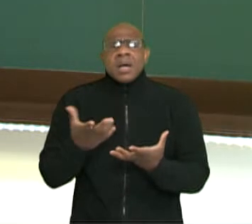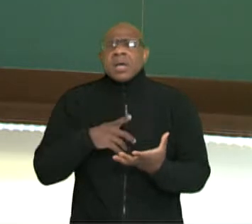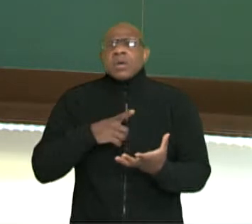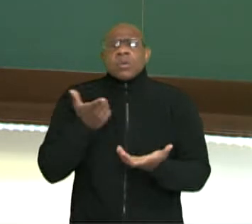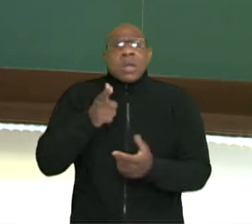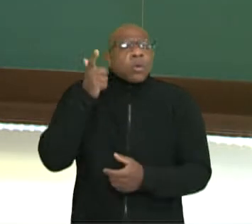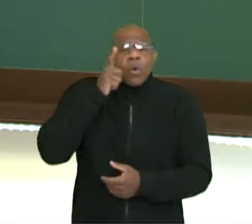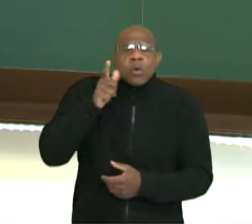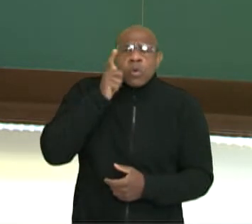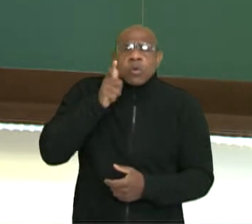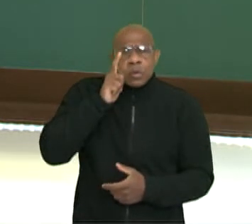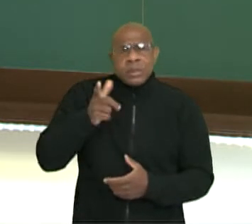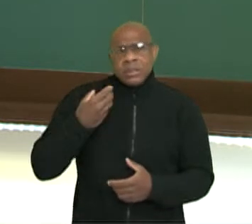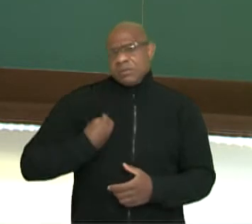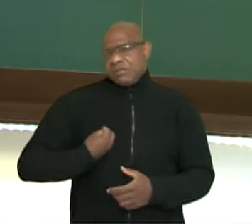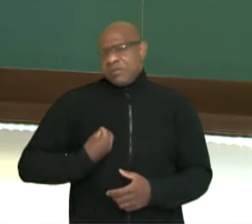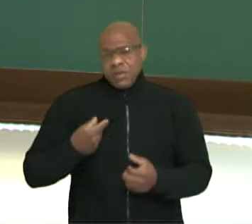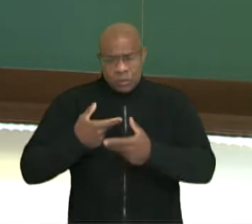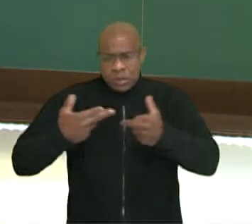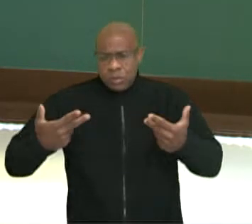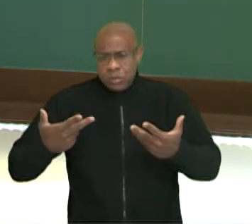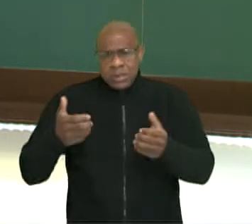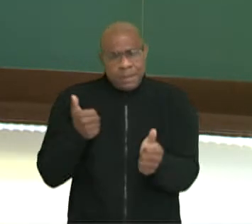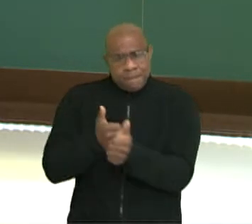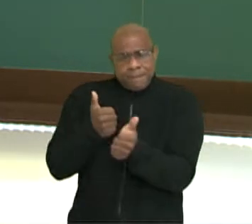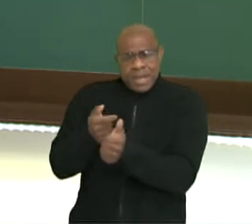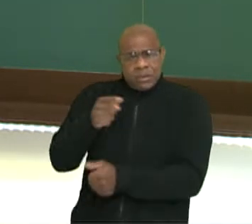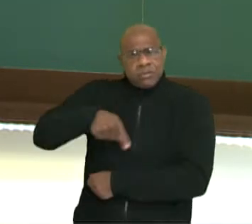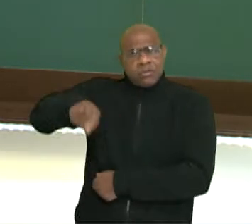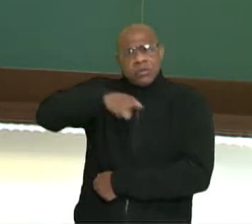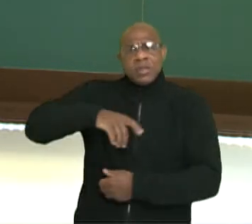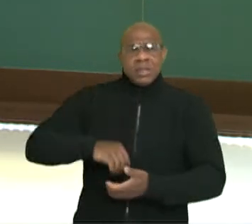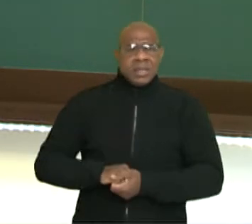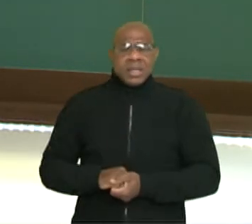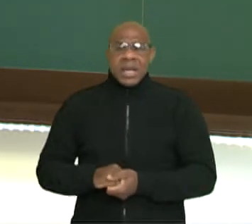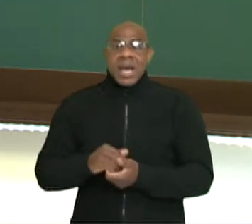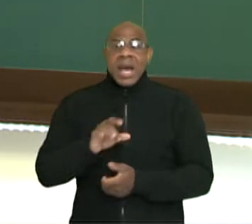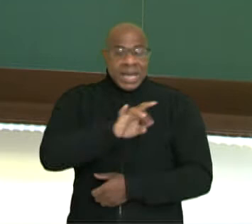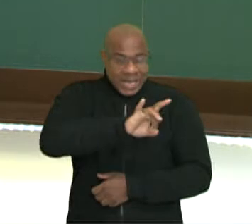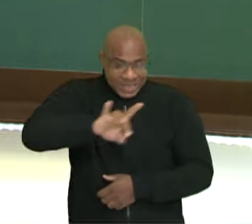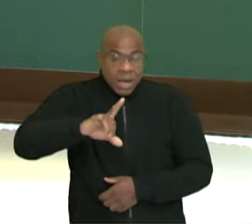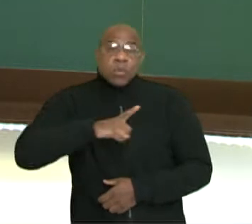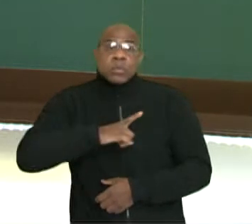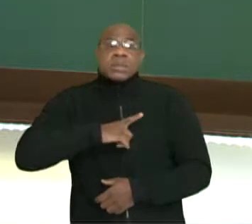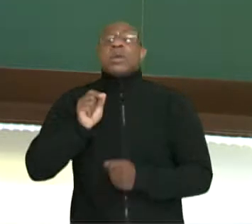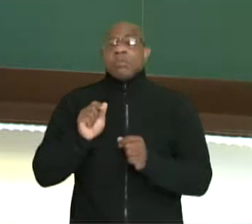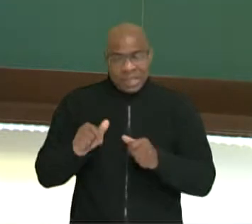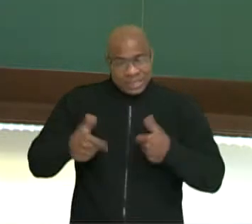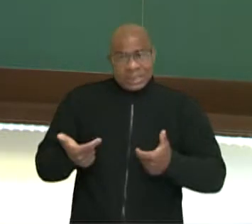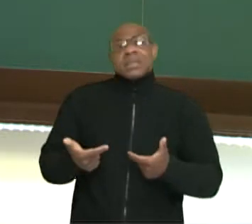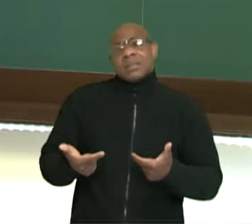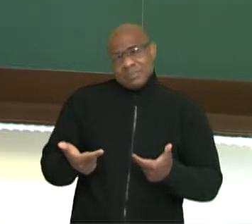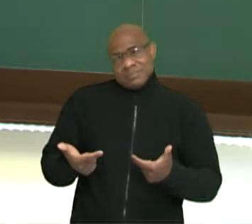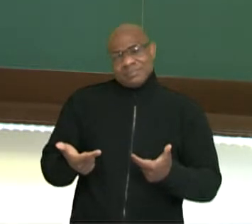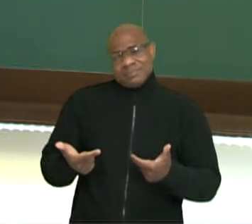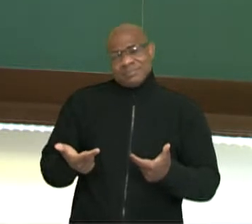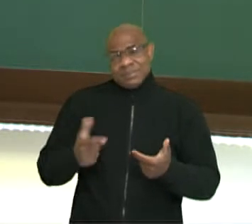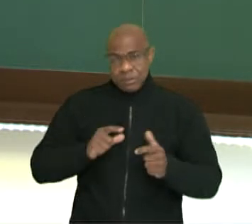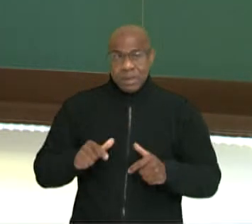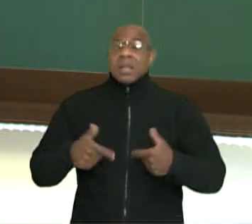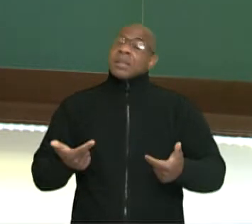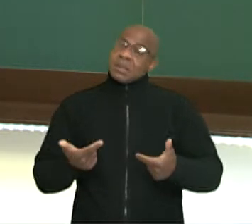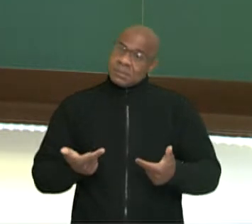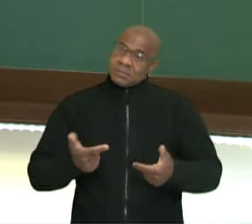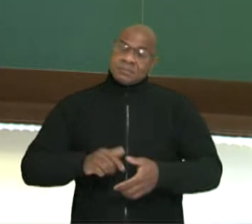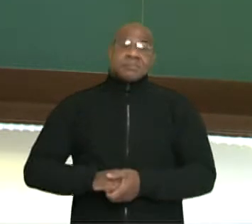seu redor. Cada um lida de uma forma, cada um tem uma reação perante uma ação. Você já parou para analisar isso?